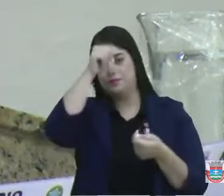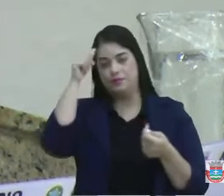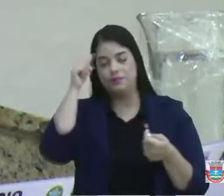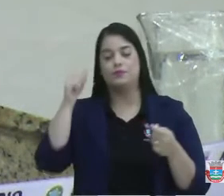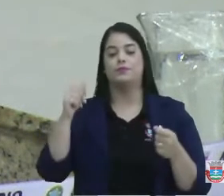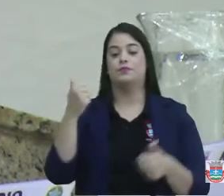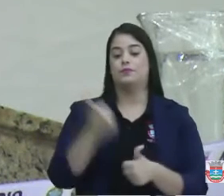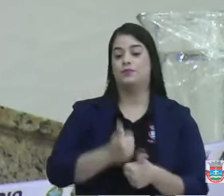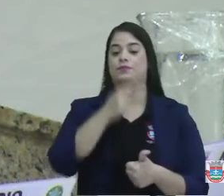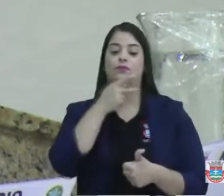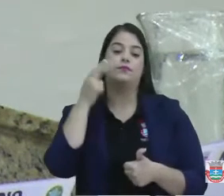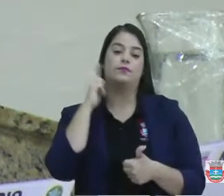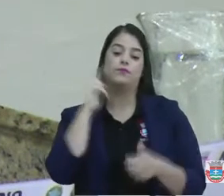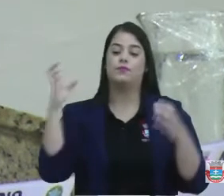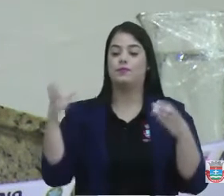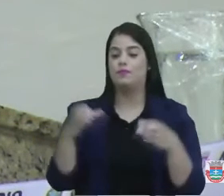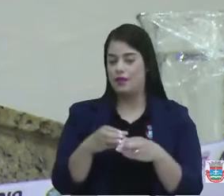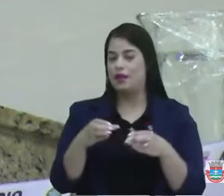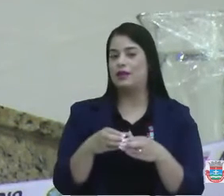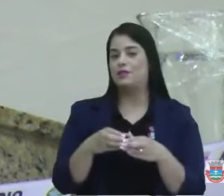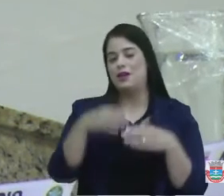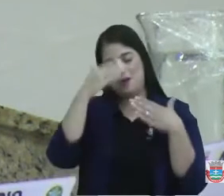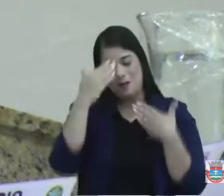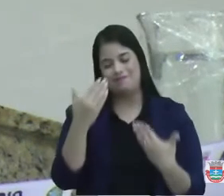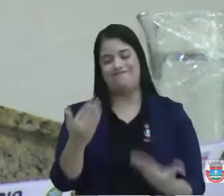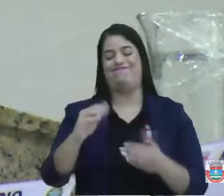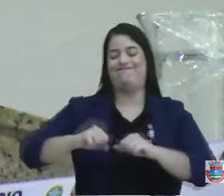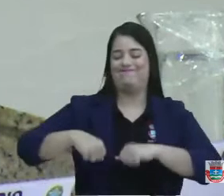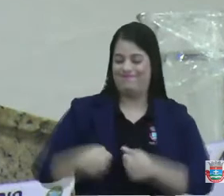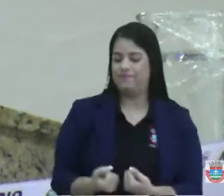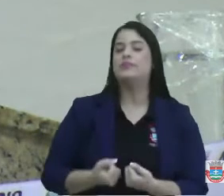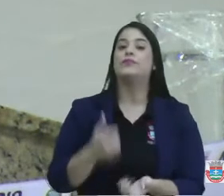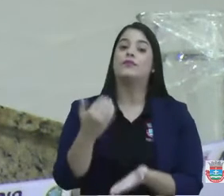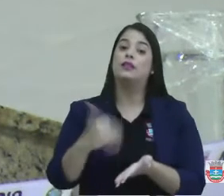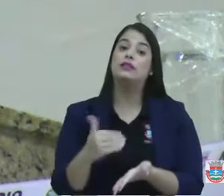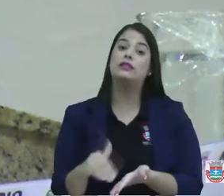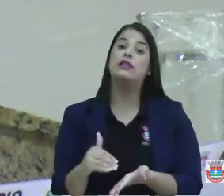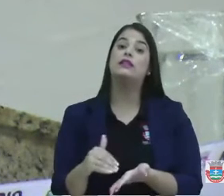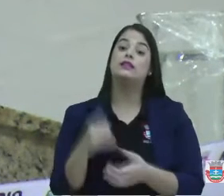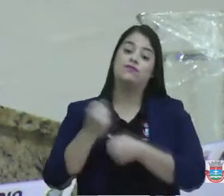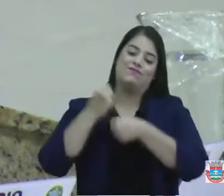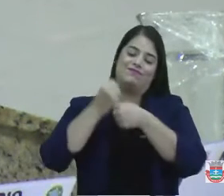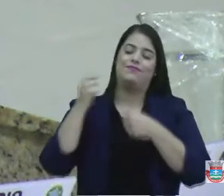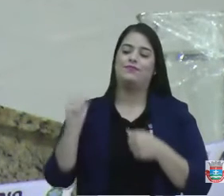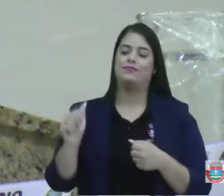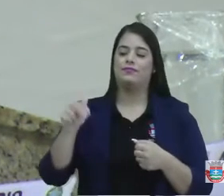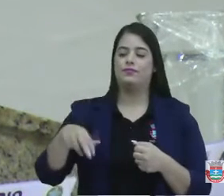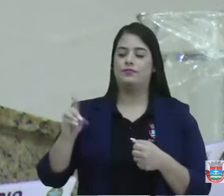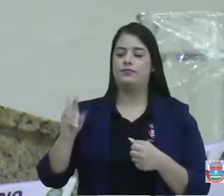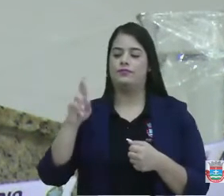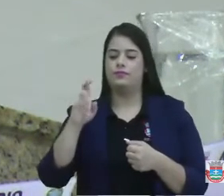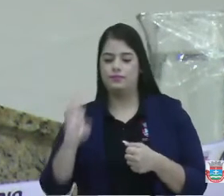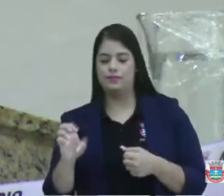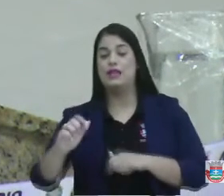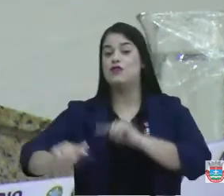Paulo Renato toda sua equipe o qual também agradeço o esforço de nosso secretário de infraestrutura André Valença